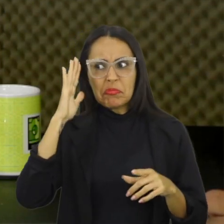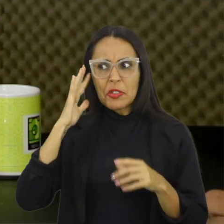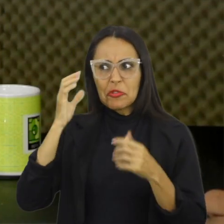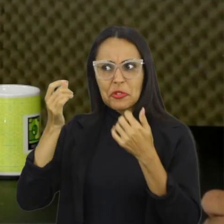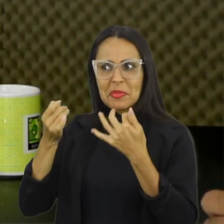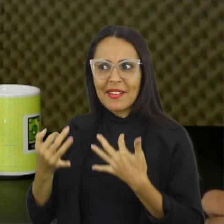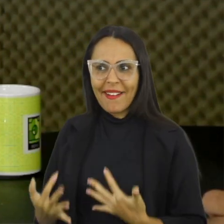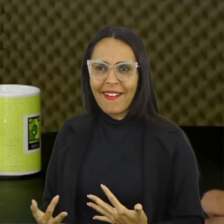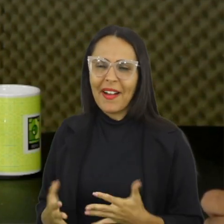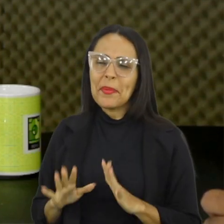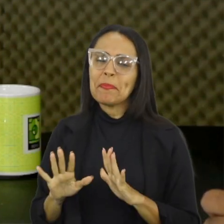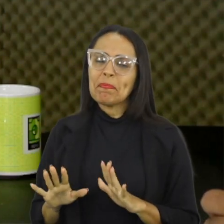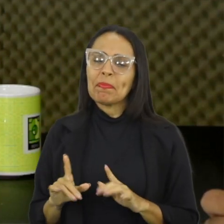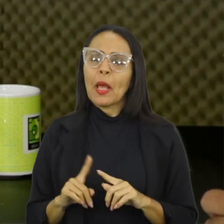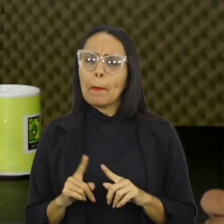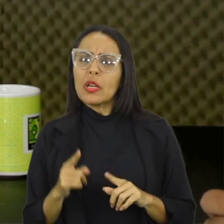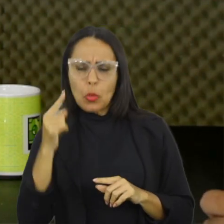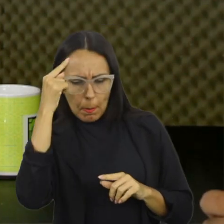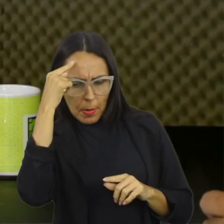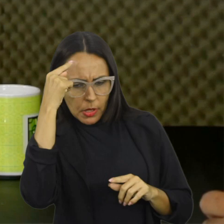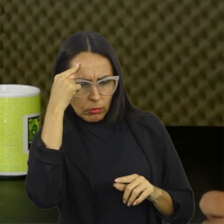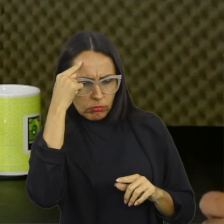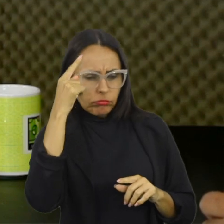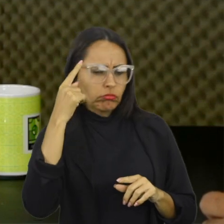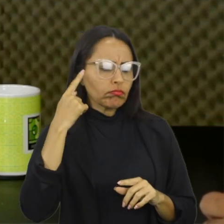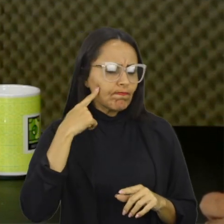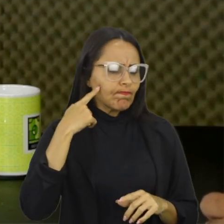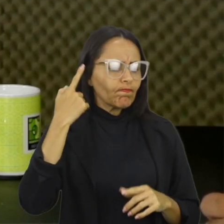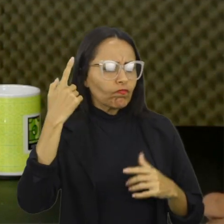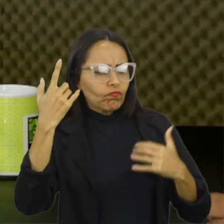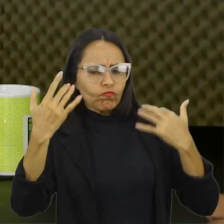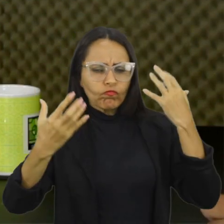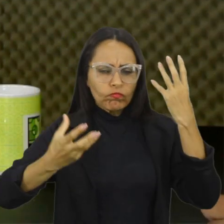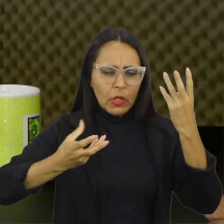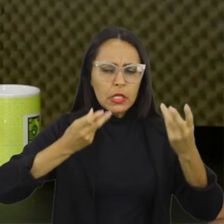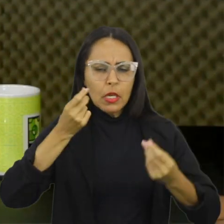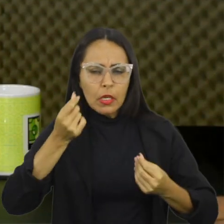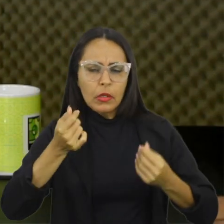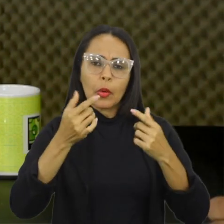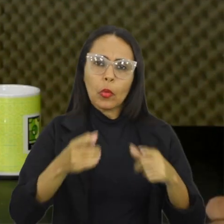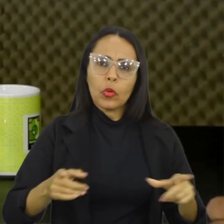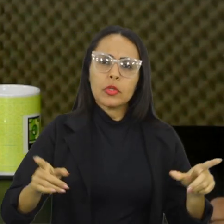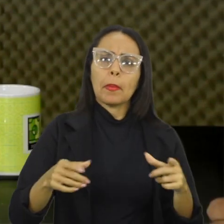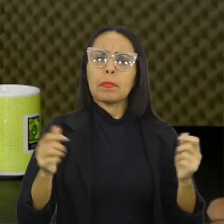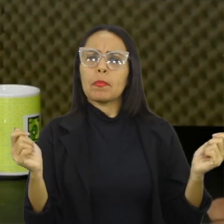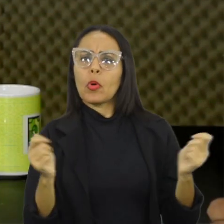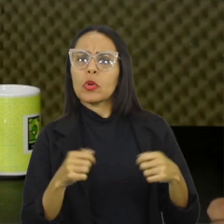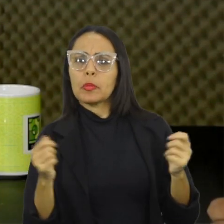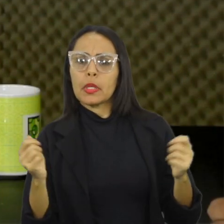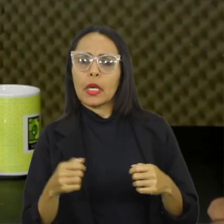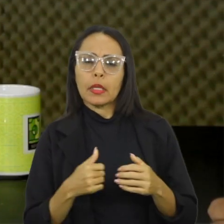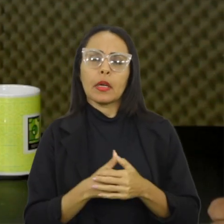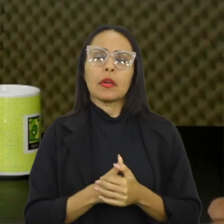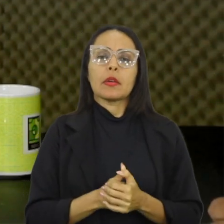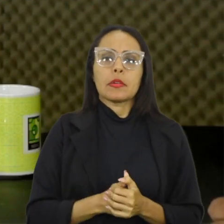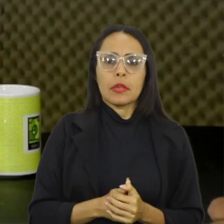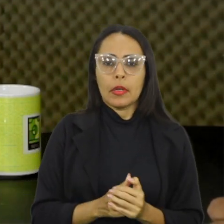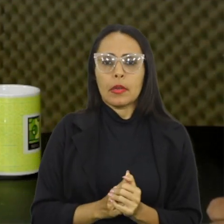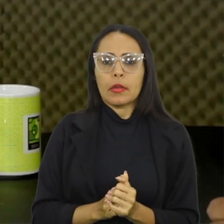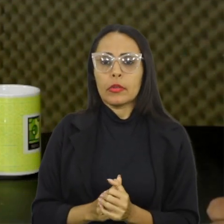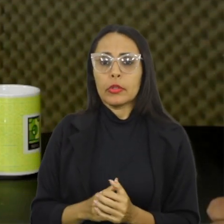o que fez eu pensar na música, realmente. Mas eu comecei a pensar na música e pensar nas possibilidades. Eu tinha muito próximo a